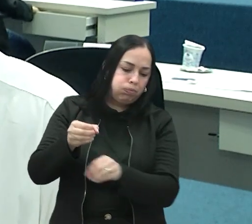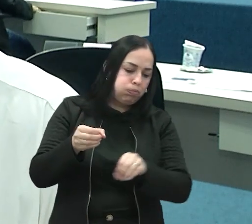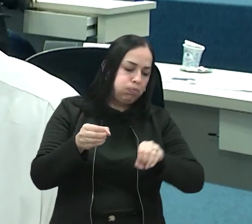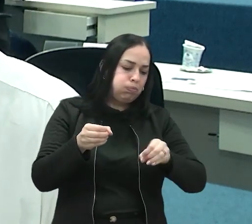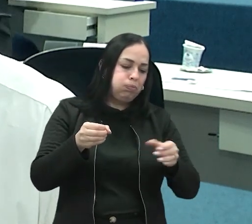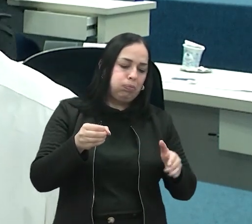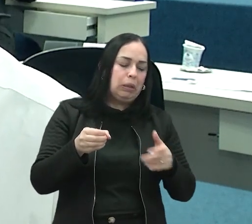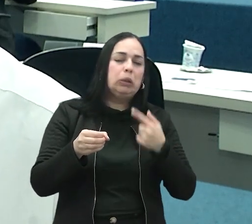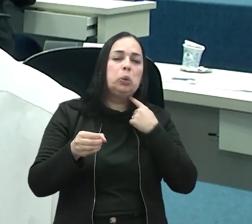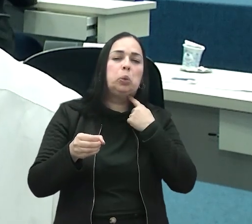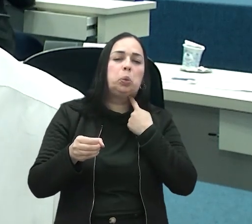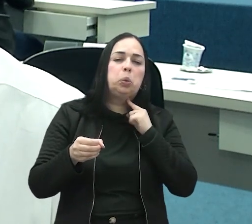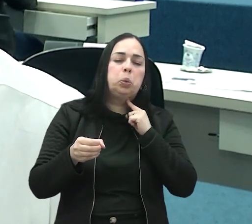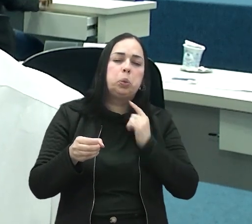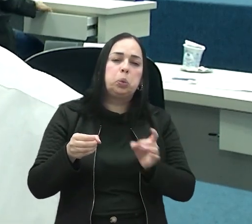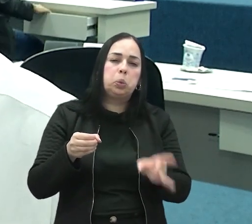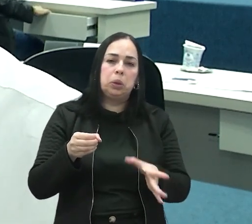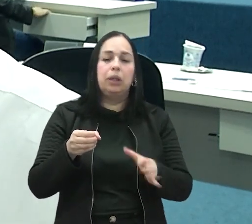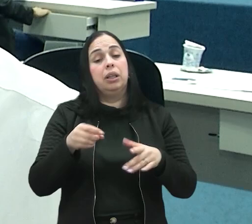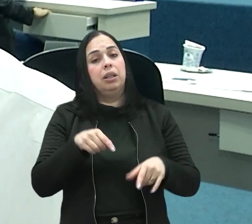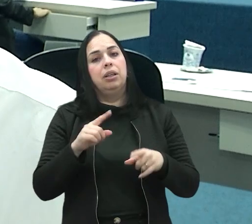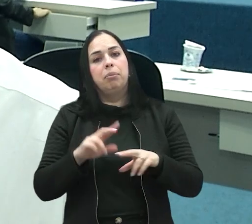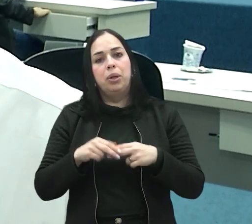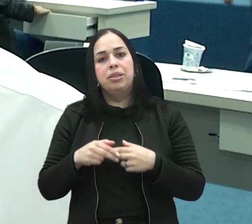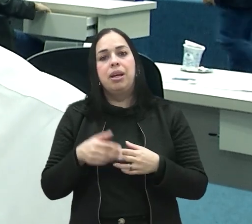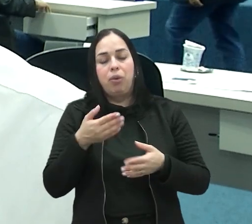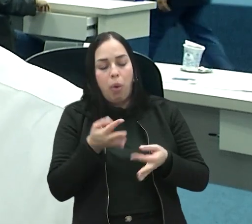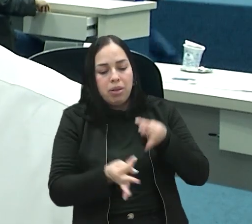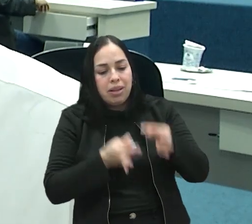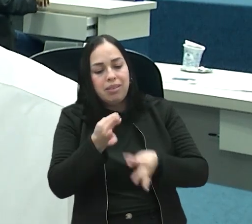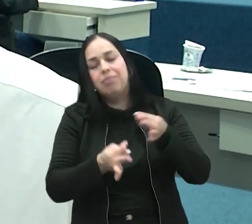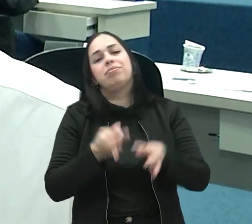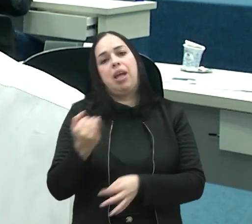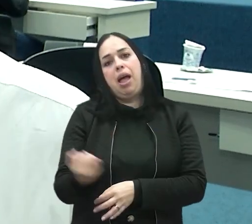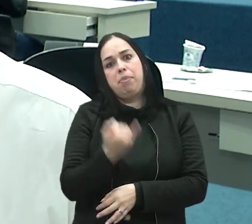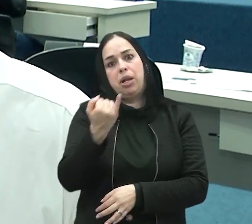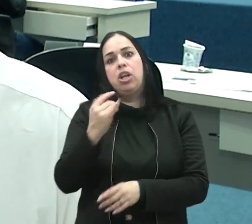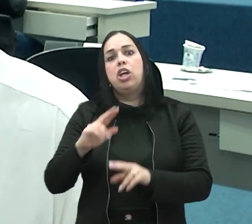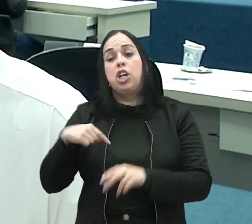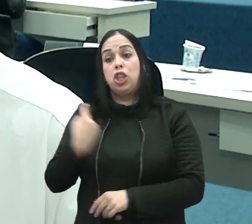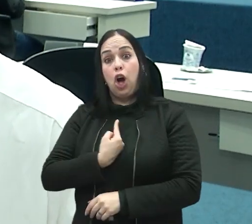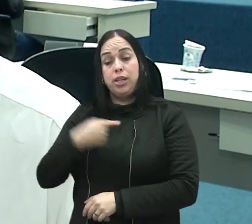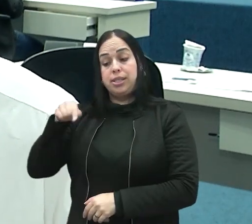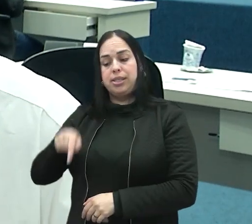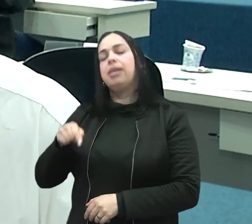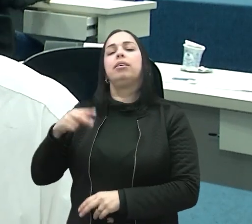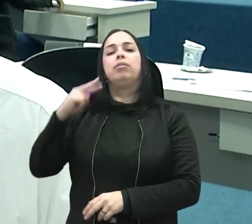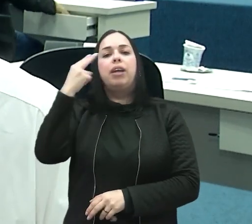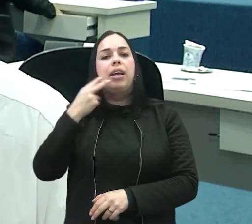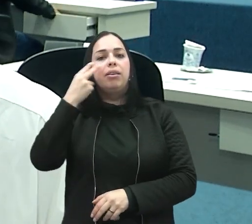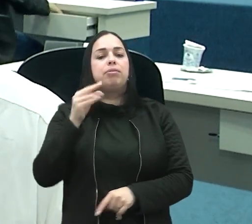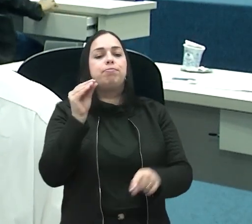Rio Paraíba. É tratar o esgoto, é fazer o dever de casa. Eu acho que esse é o nosso papel, inclusive, da Câmara,